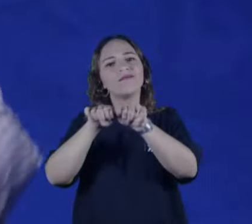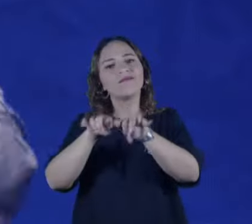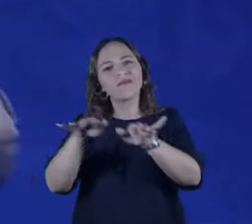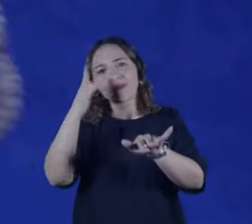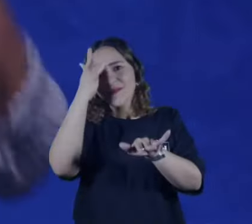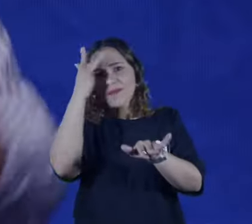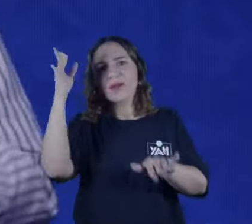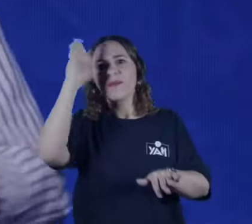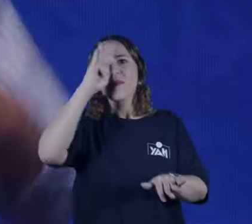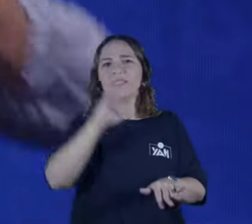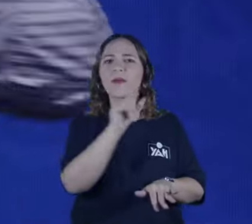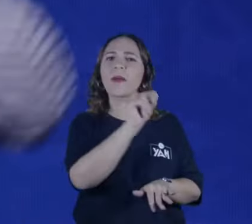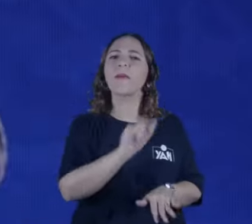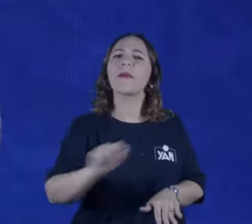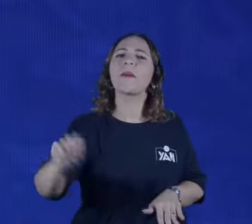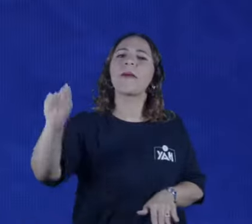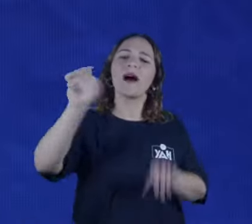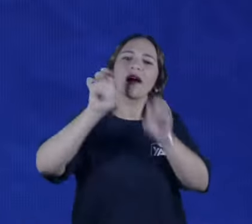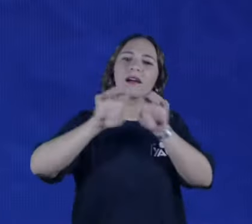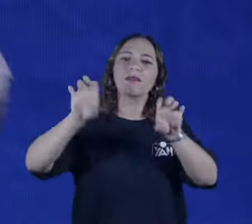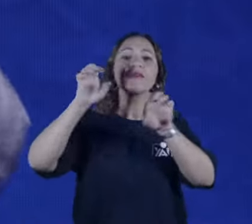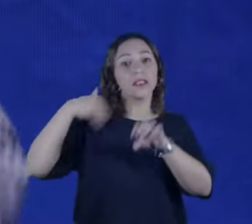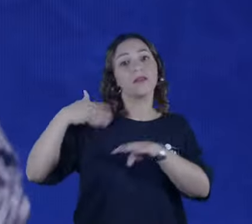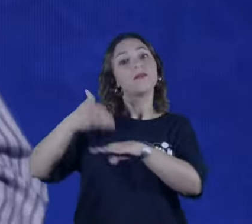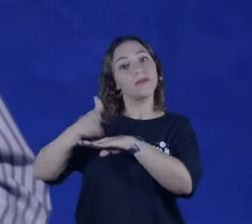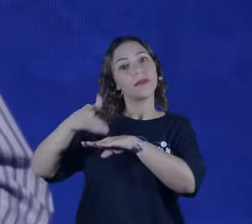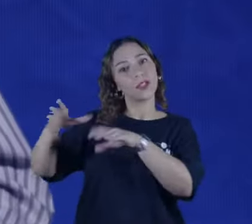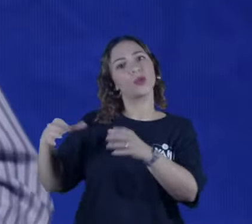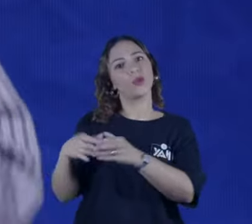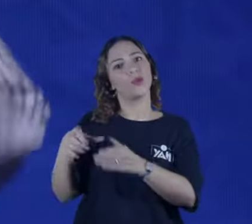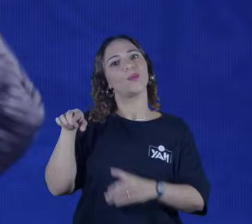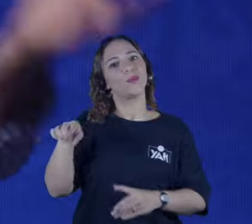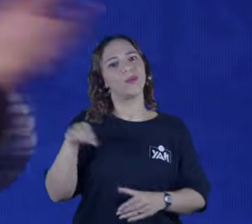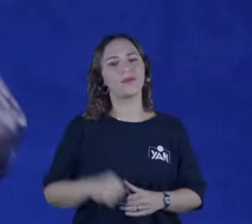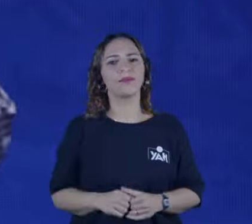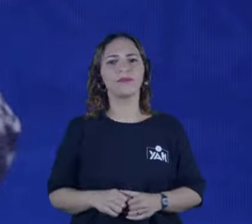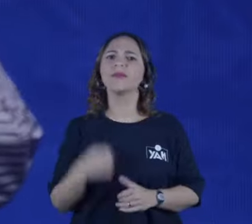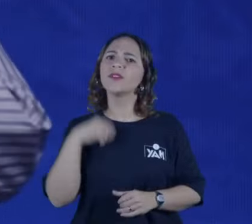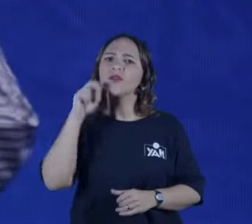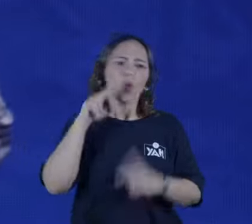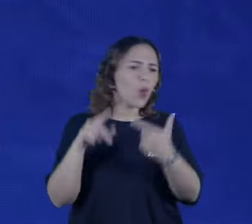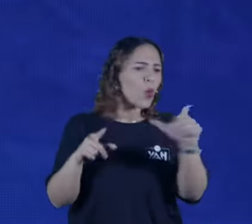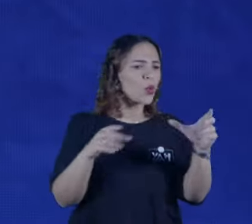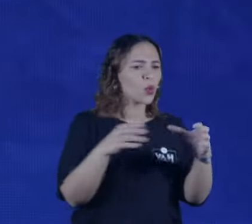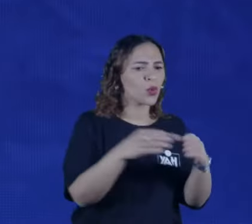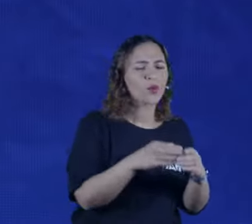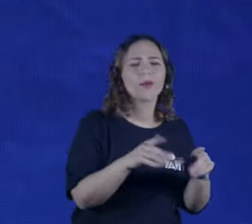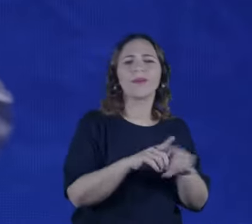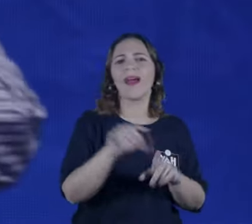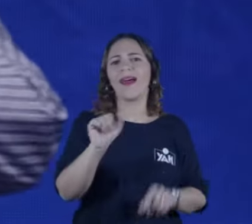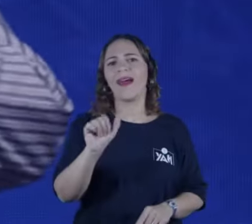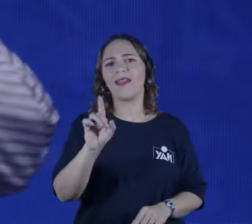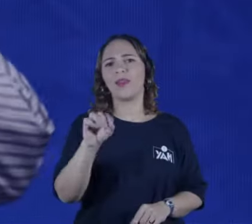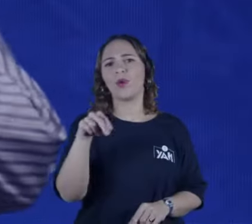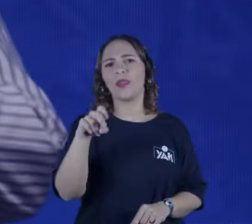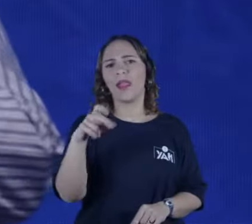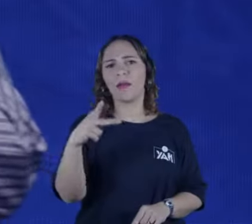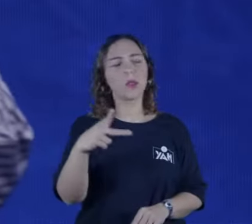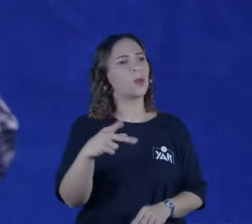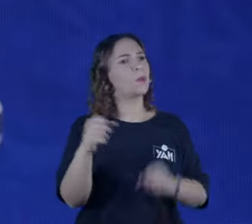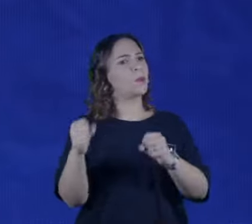pessoas para o Brasil inteiro evangelizando. Eu fiz parte desse grupo. Eu vi outros grupos, como a Donep, que era